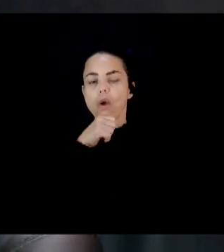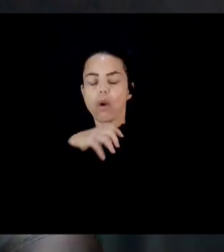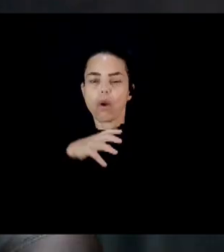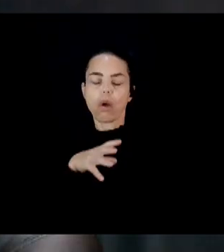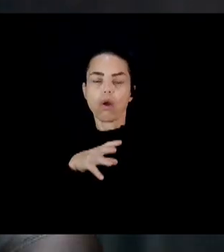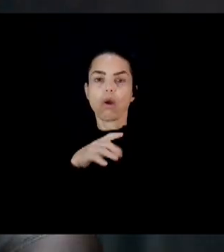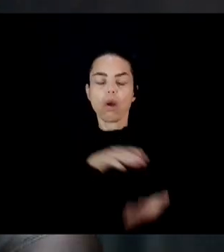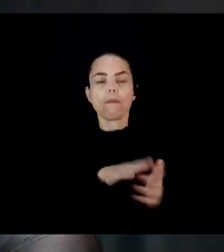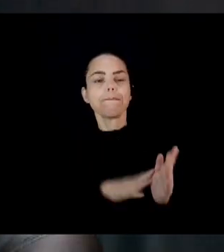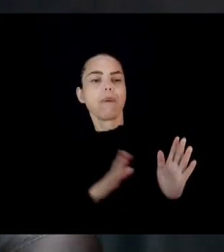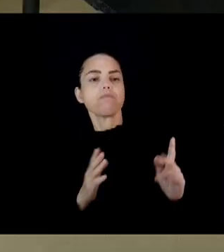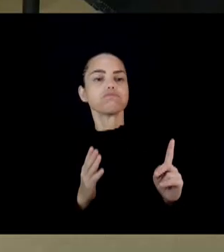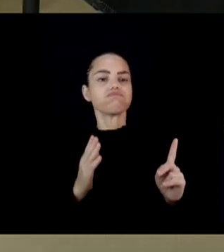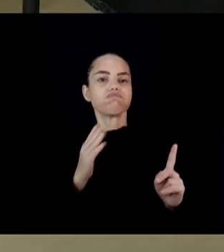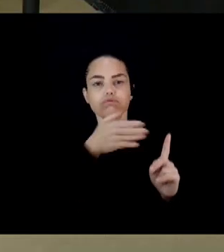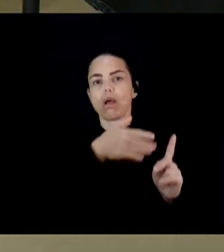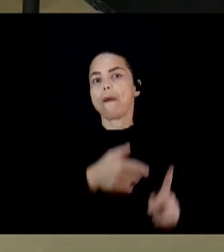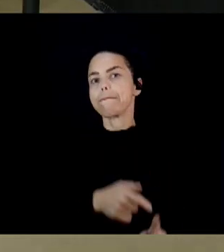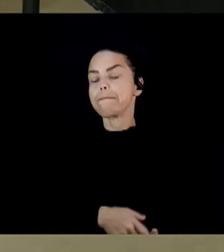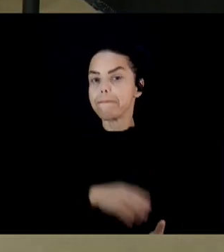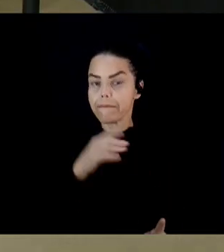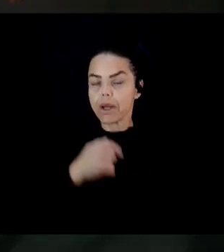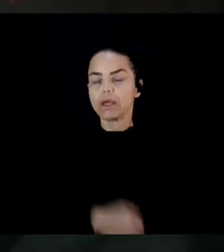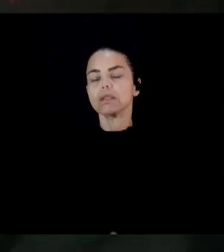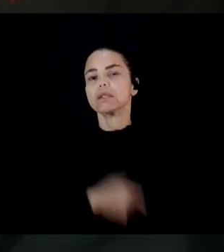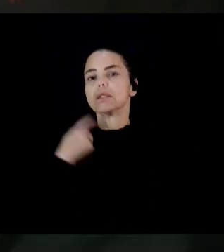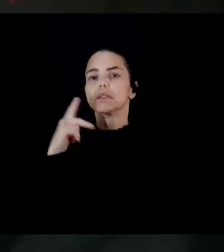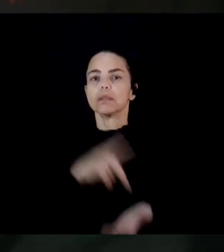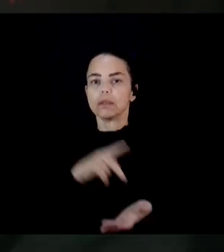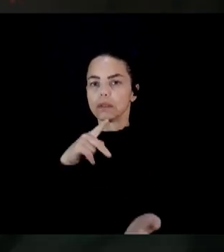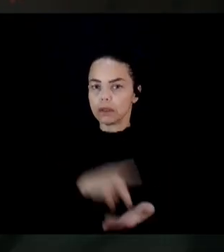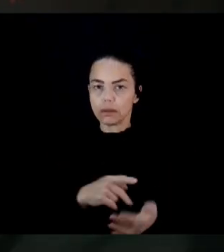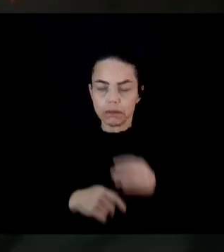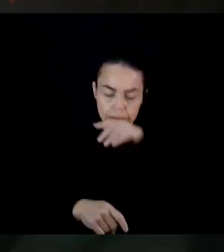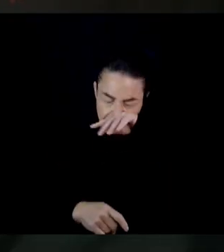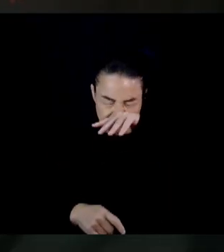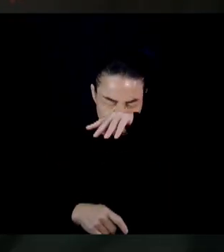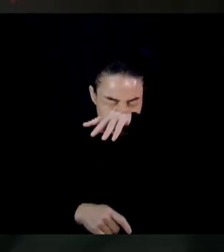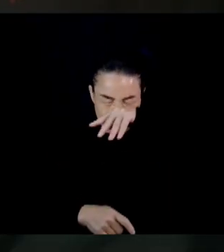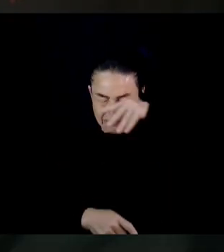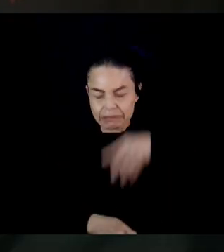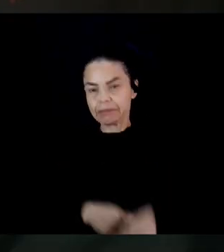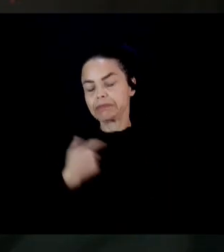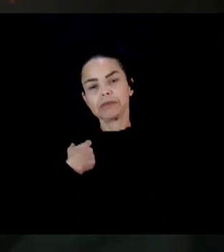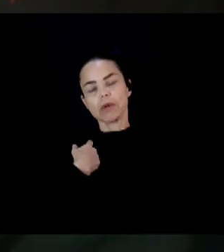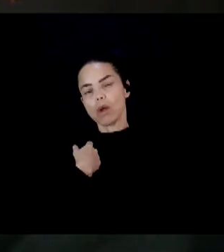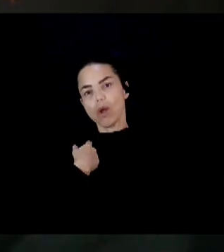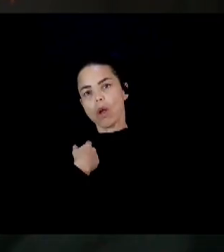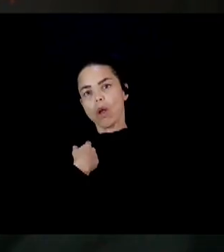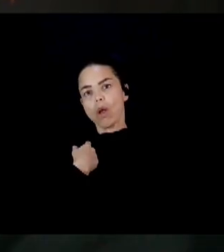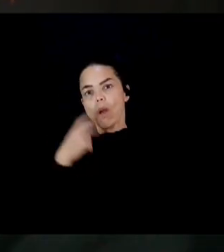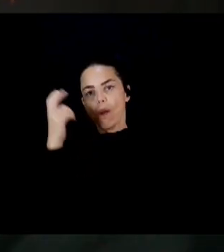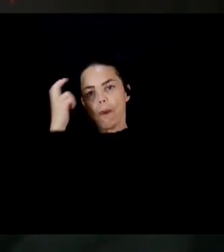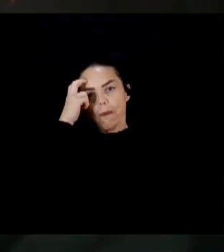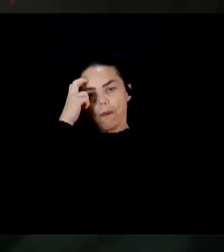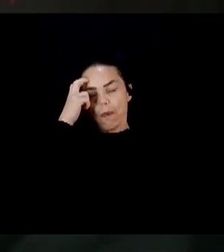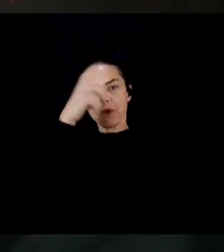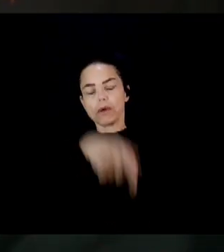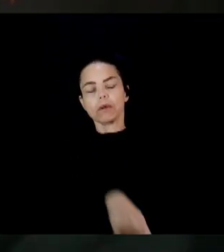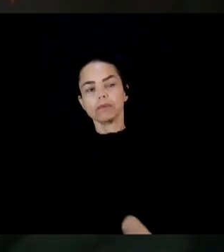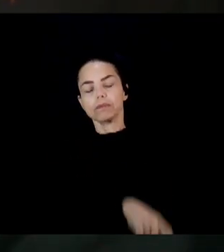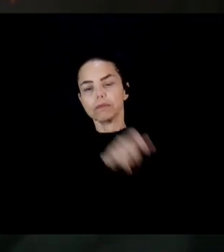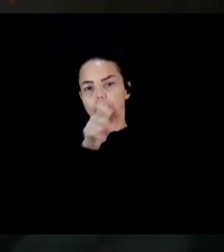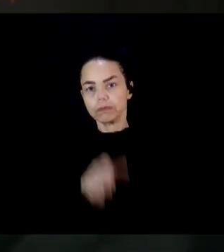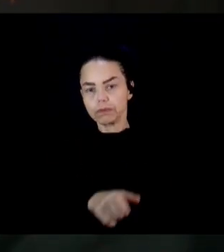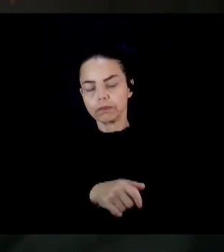protagonista da história dela. É verdade. É algo cultural na sua avaliação, esse negócio de que, assim,